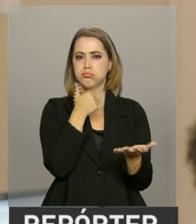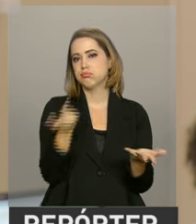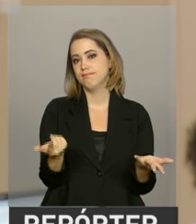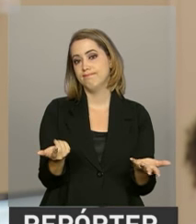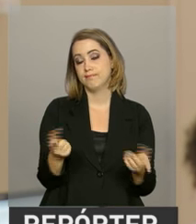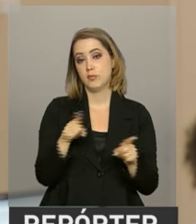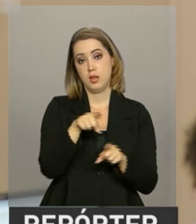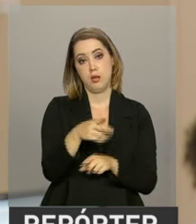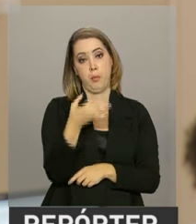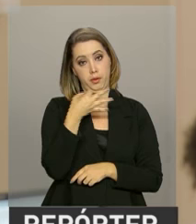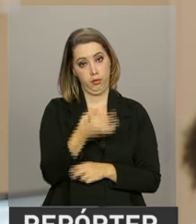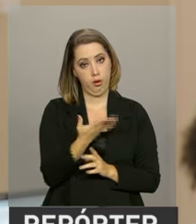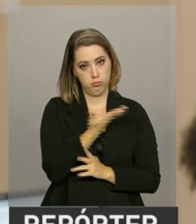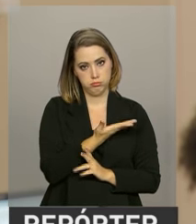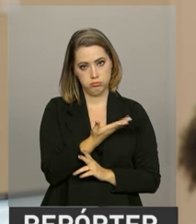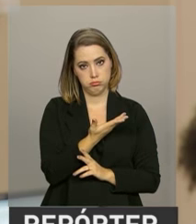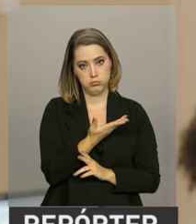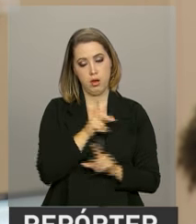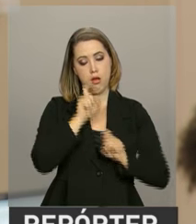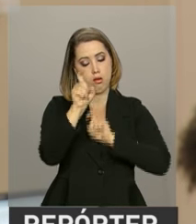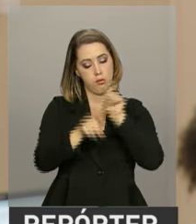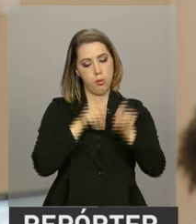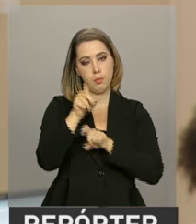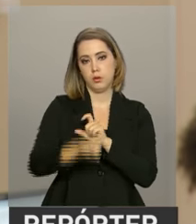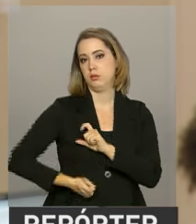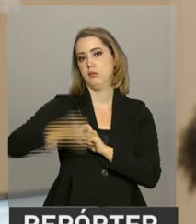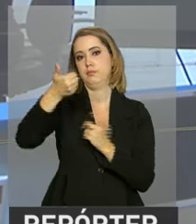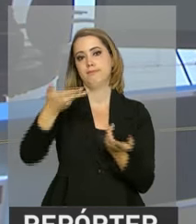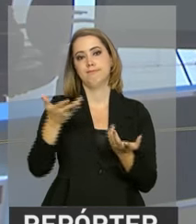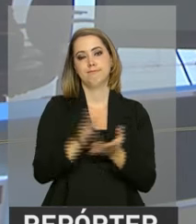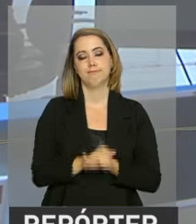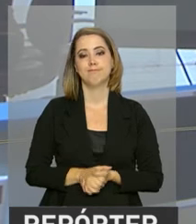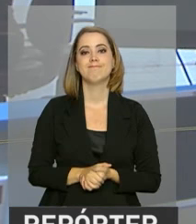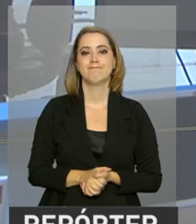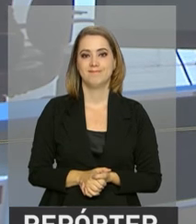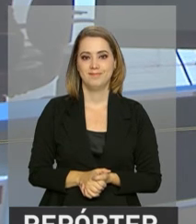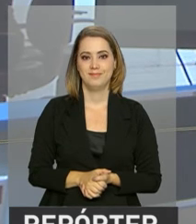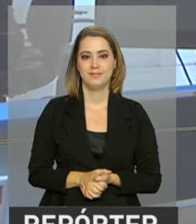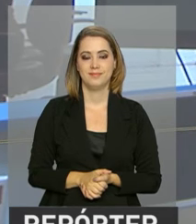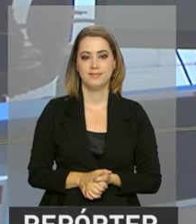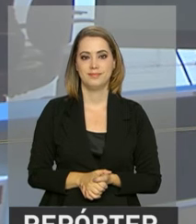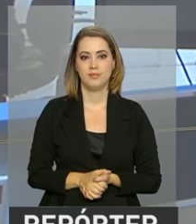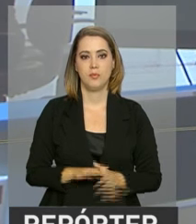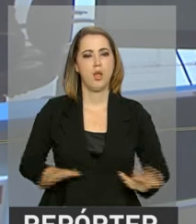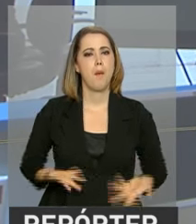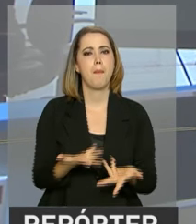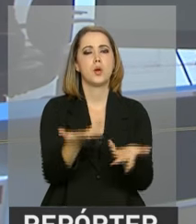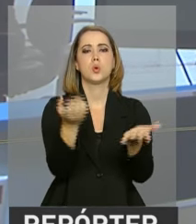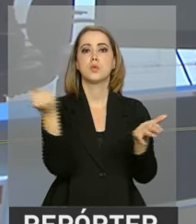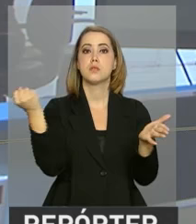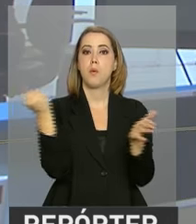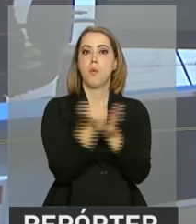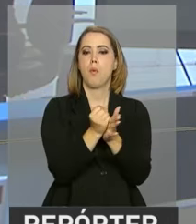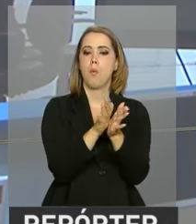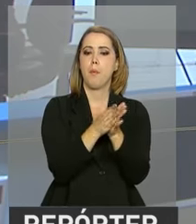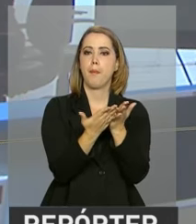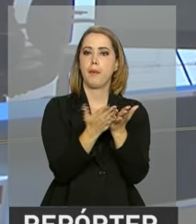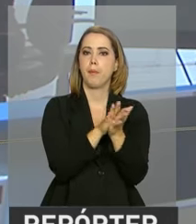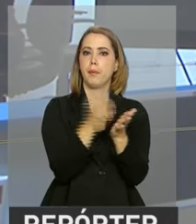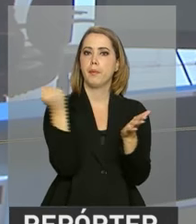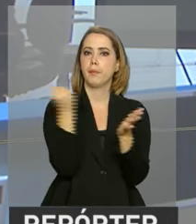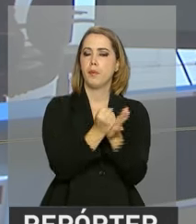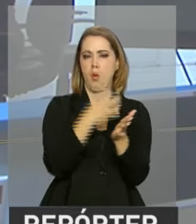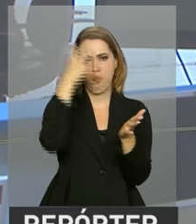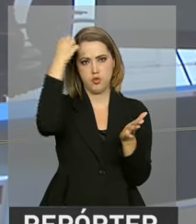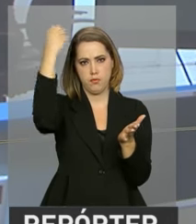erro Eu acho que o sistema informatizado é bem melhor a produção de passaportes está suspensa de